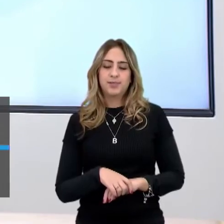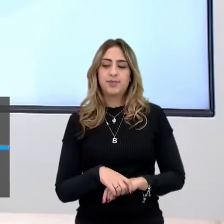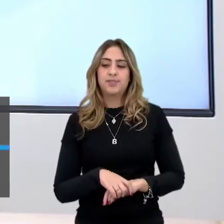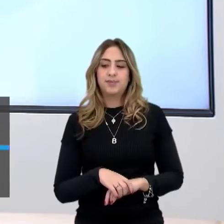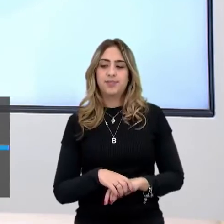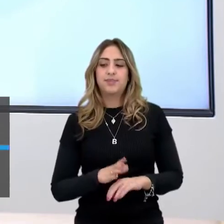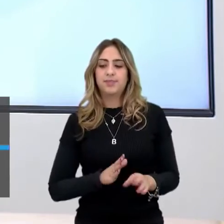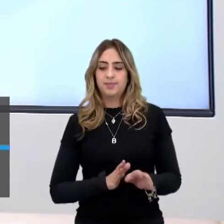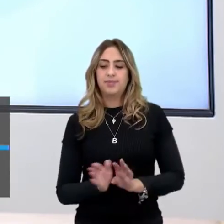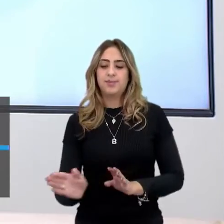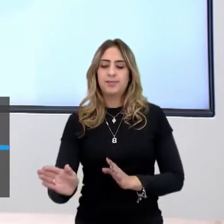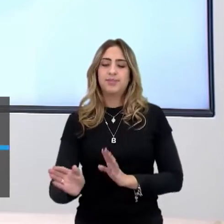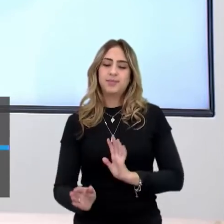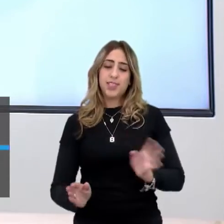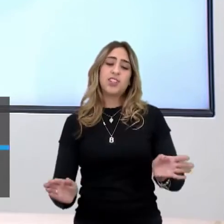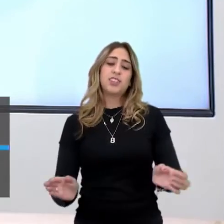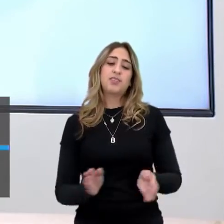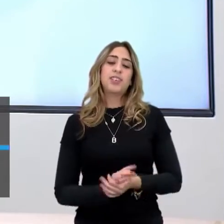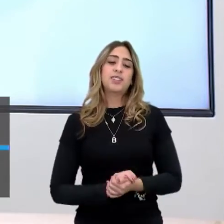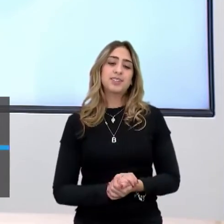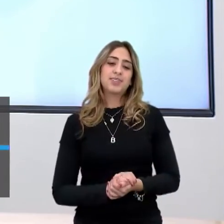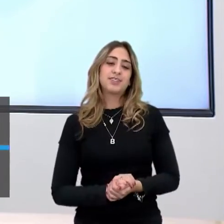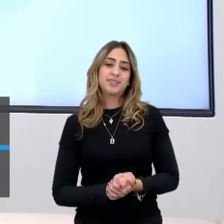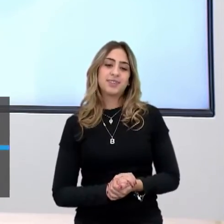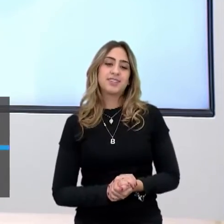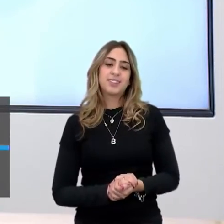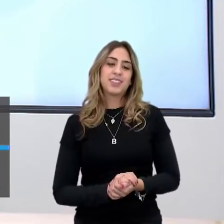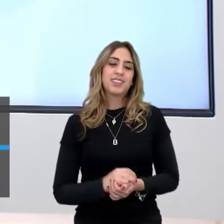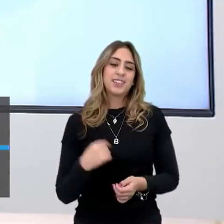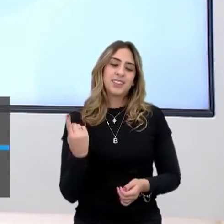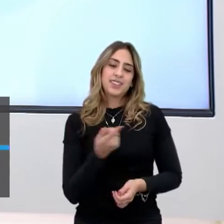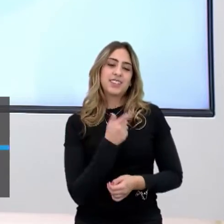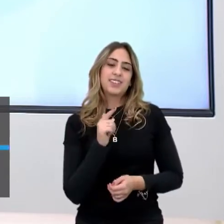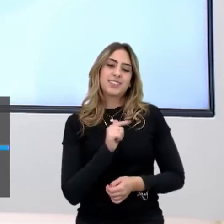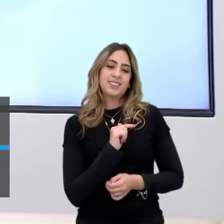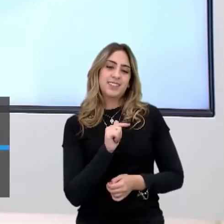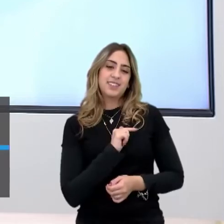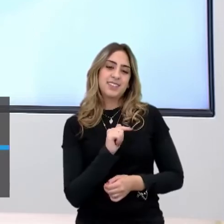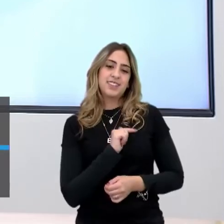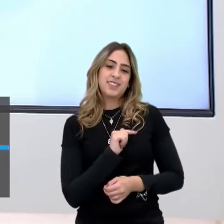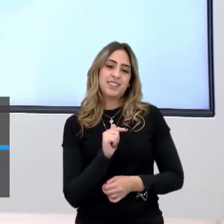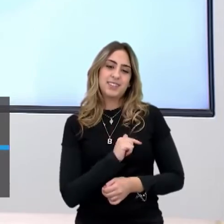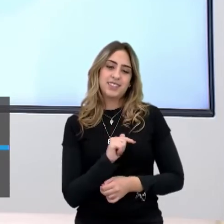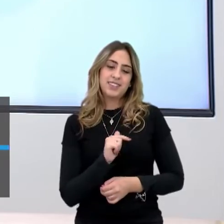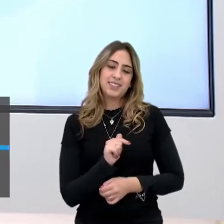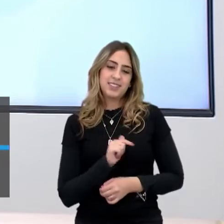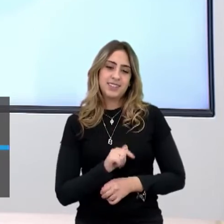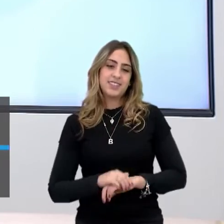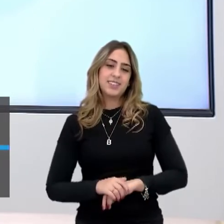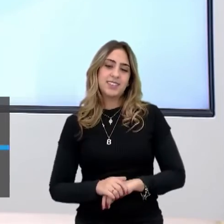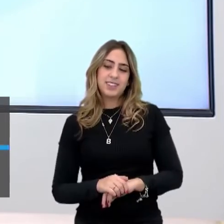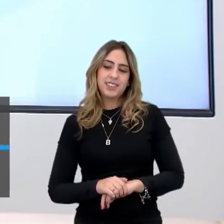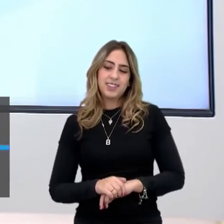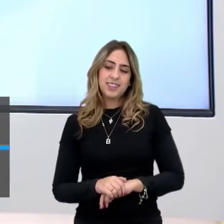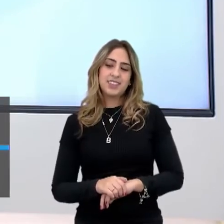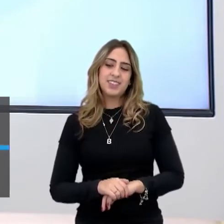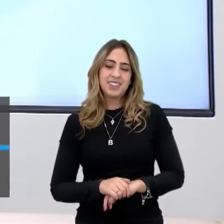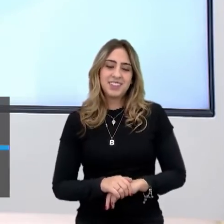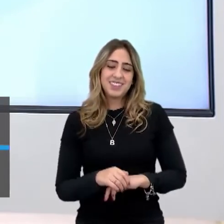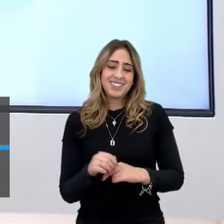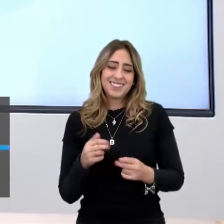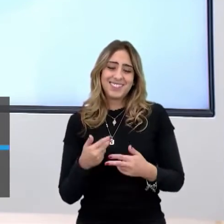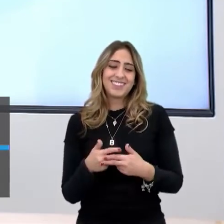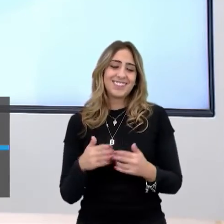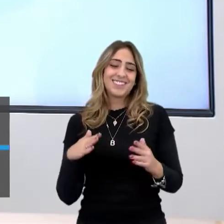A variável mais importante é o gasto. É o gasto que você vai ter em função do quê? Em função da quantidade de pessoas que virão para a sua casa